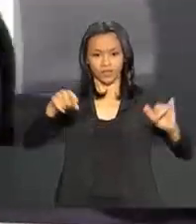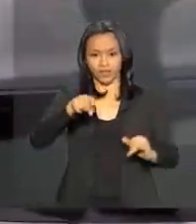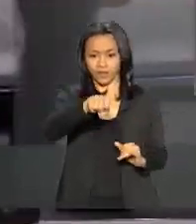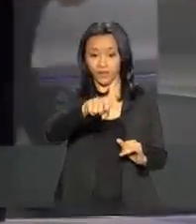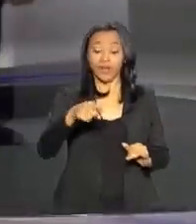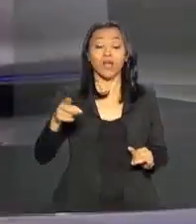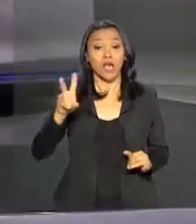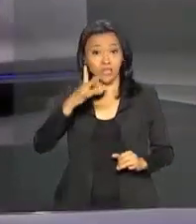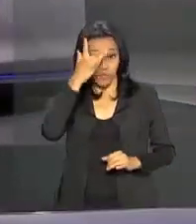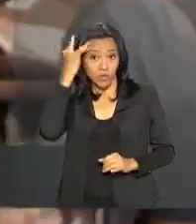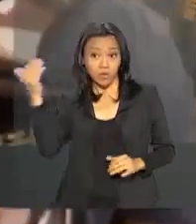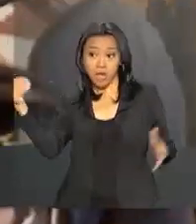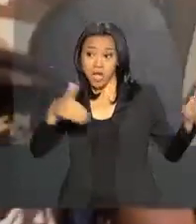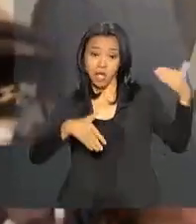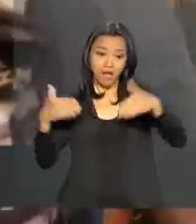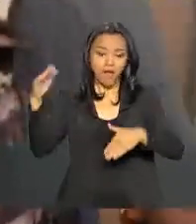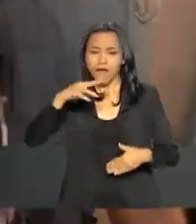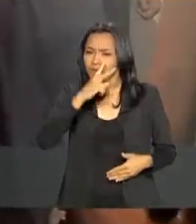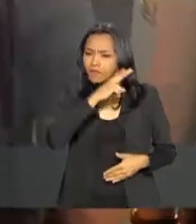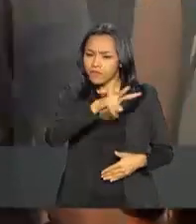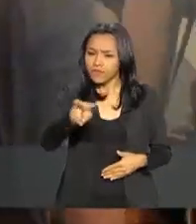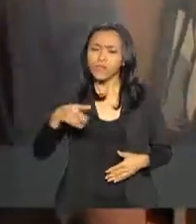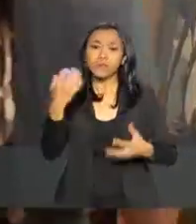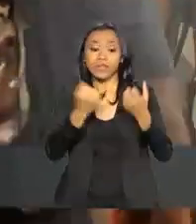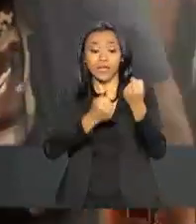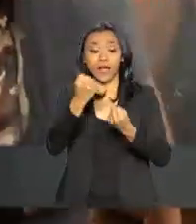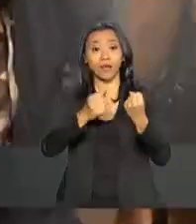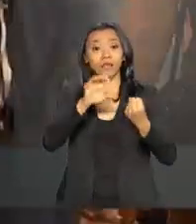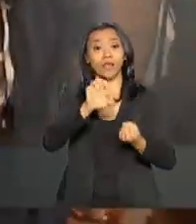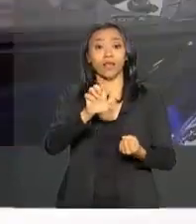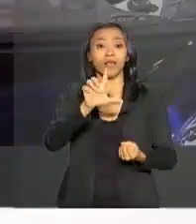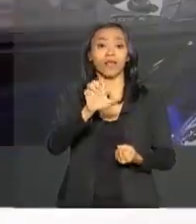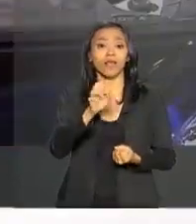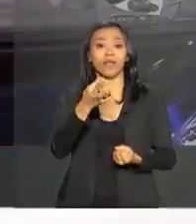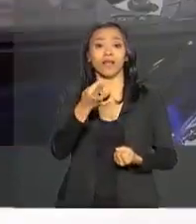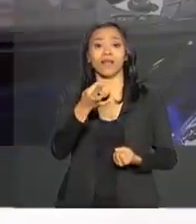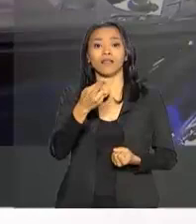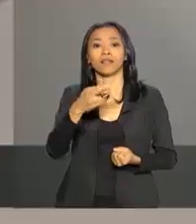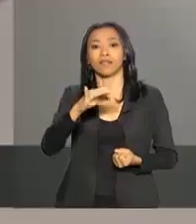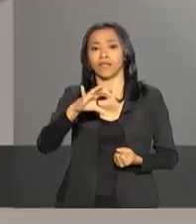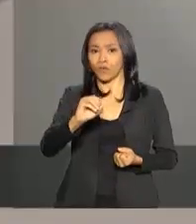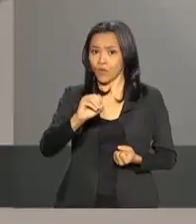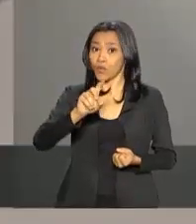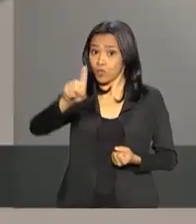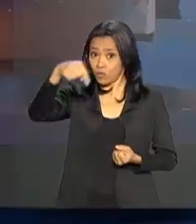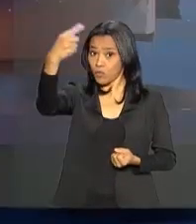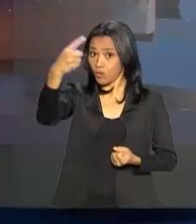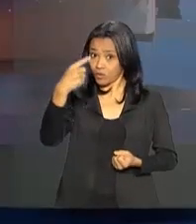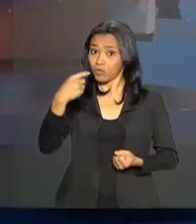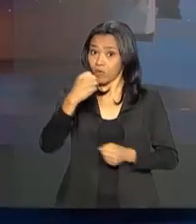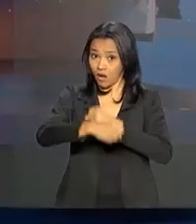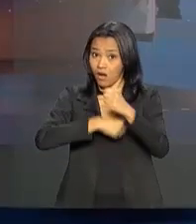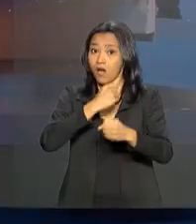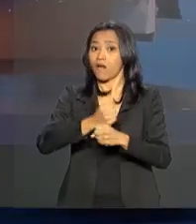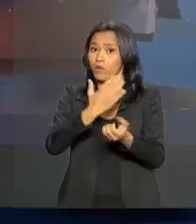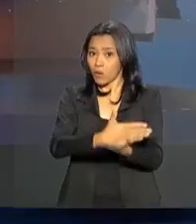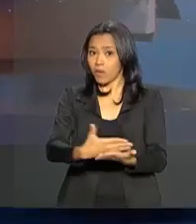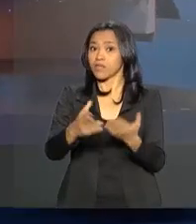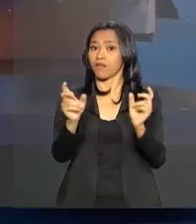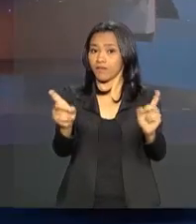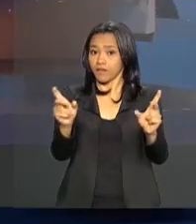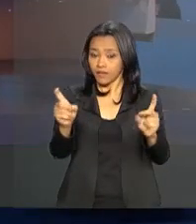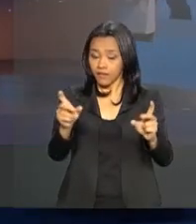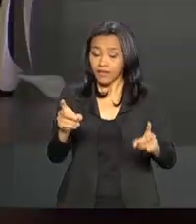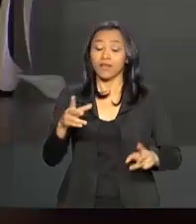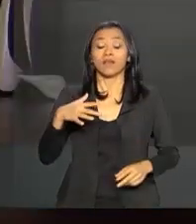vão poder conferir, por exemplo, os carros elétricos que vão começar a ser vendidos ano que vem no país. Segundo dados dos representantes